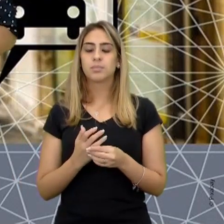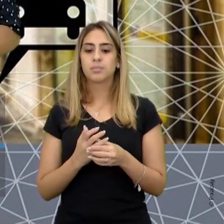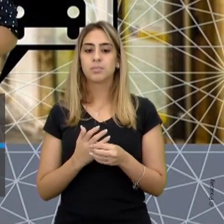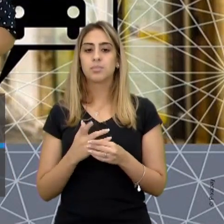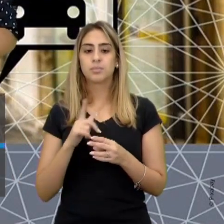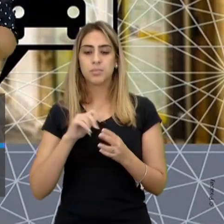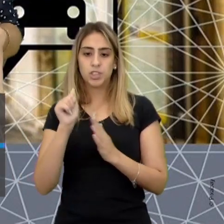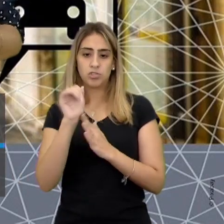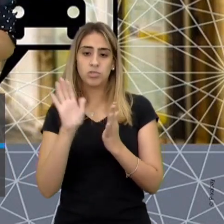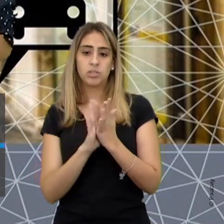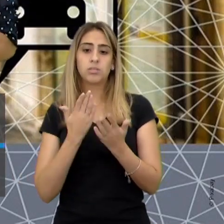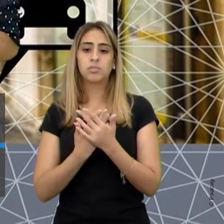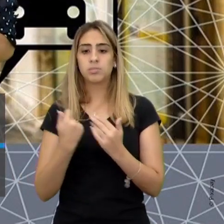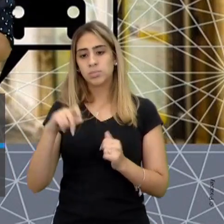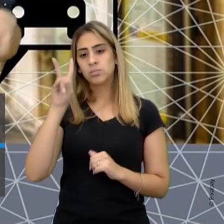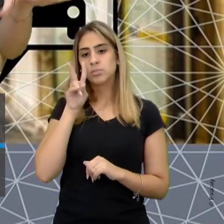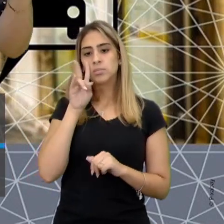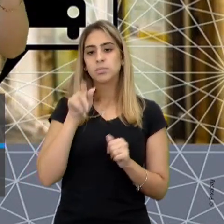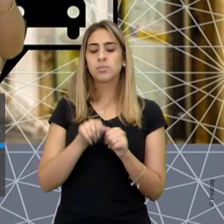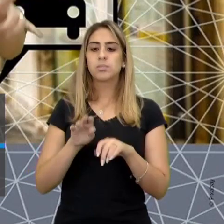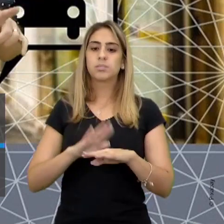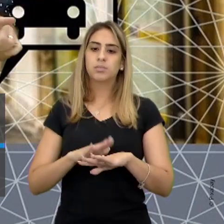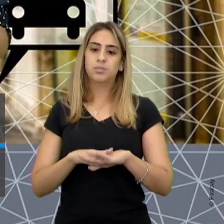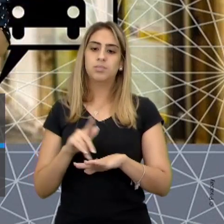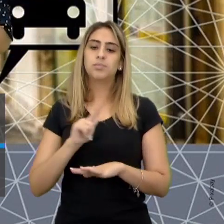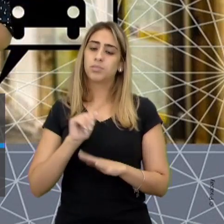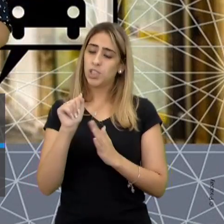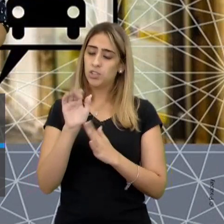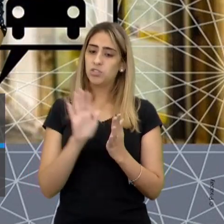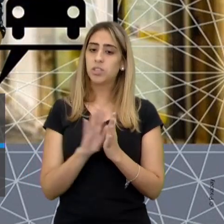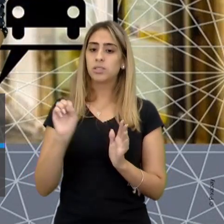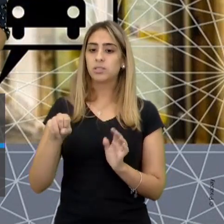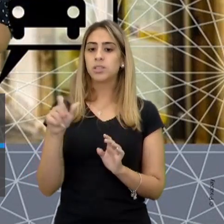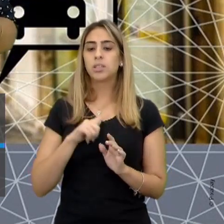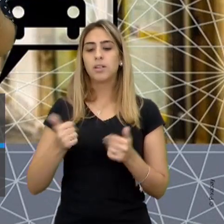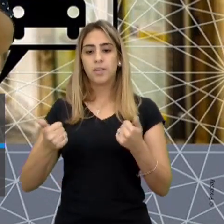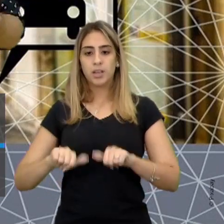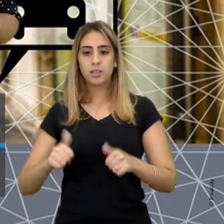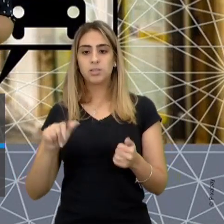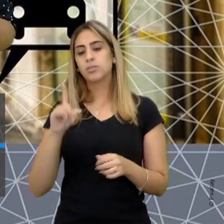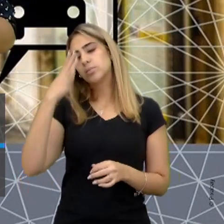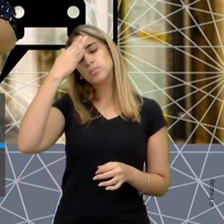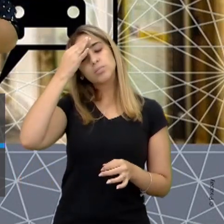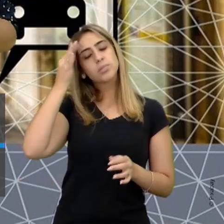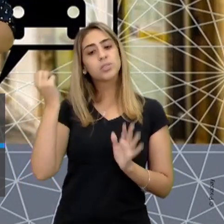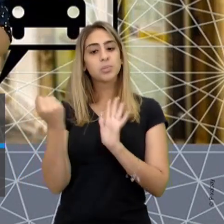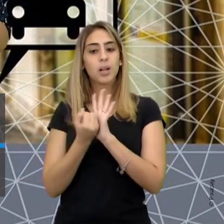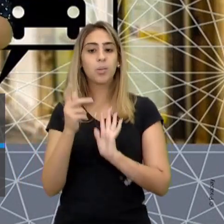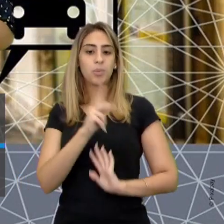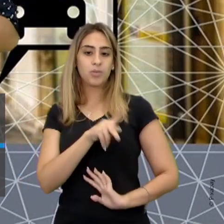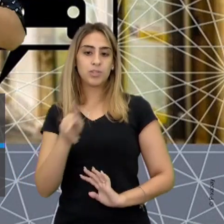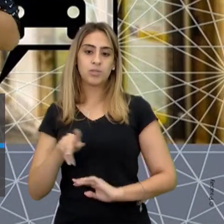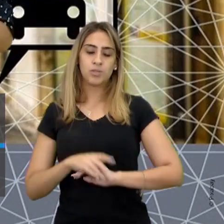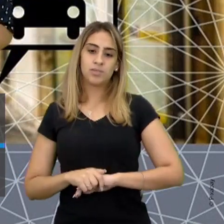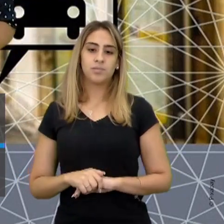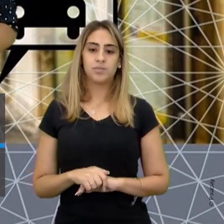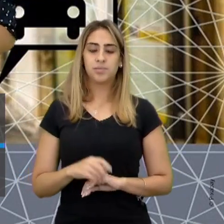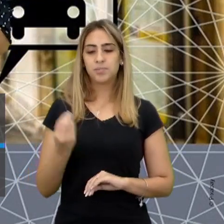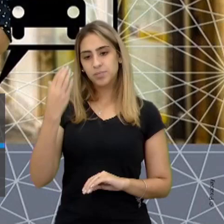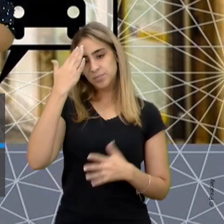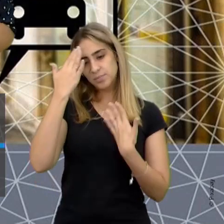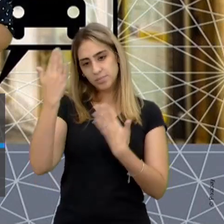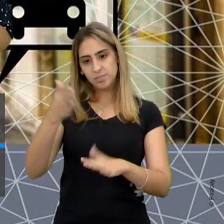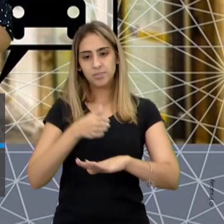da aula também que eles têm que lembrar de fazer depois. Temos tarefa, tem aí avaliação e não esqueça de marcar os professores. Gente, muito obrigado